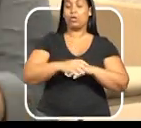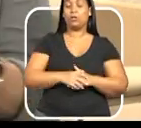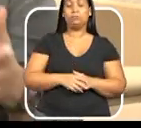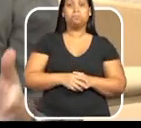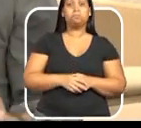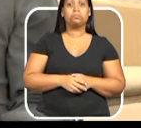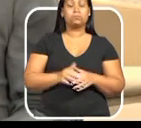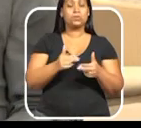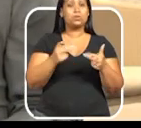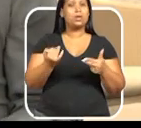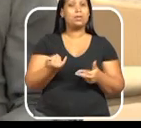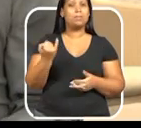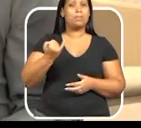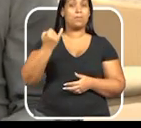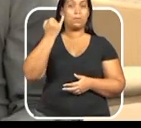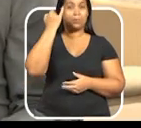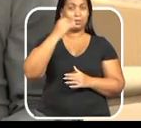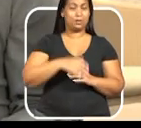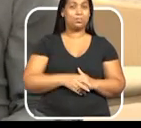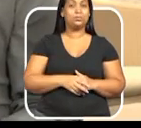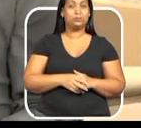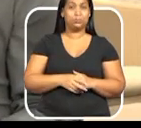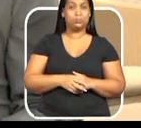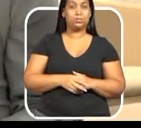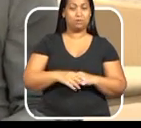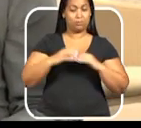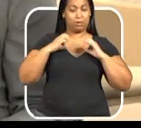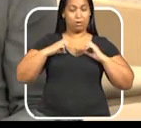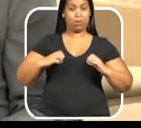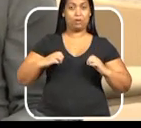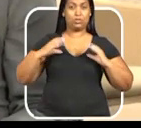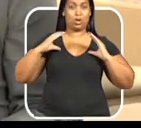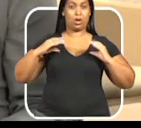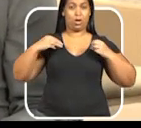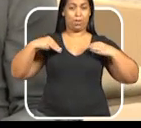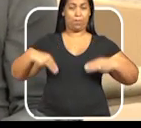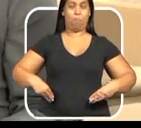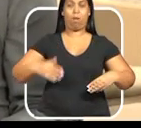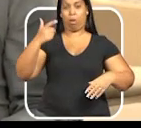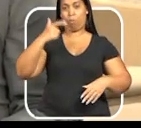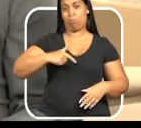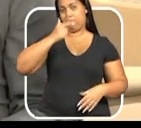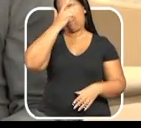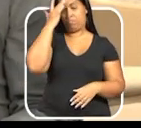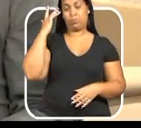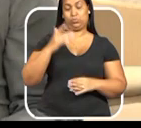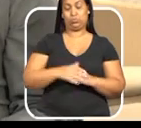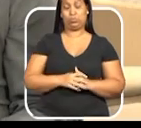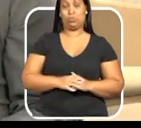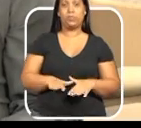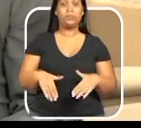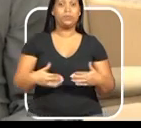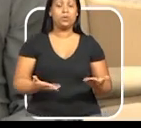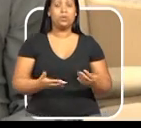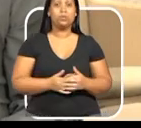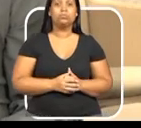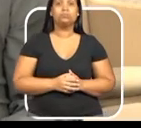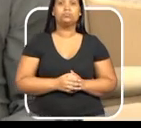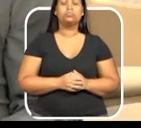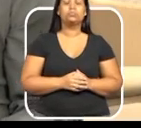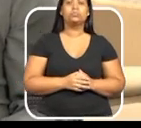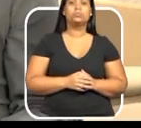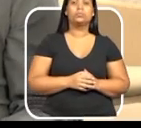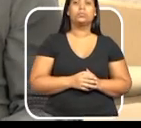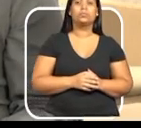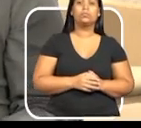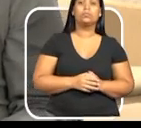pontos fundamentais da formação ética e moral do indivíduo, né? Então, ela